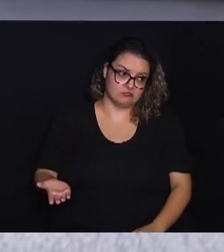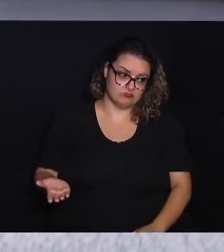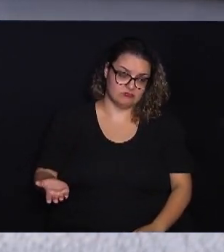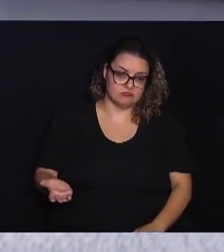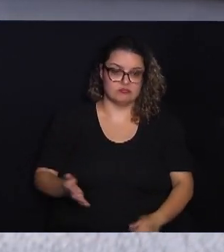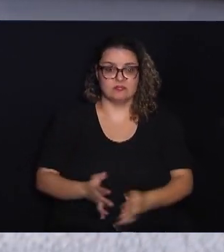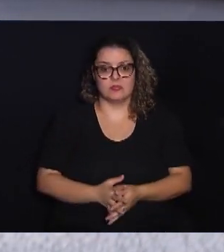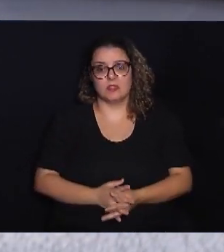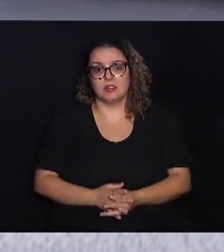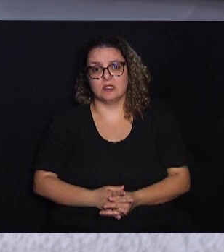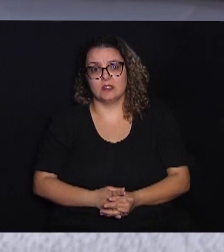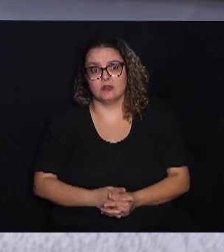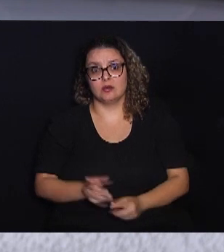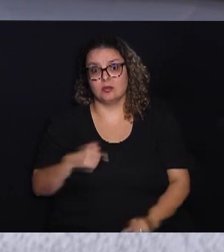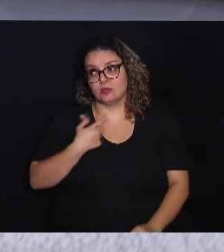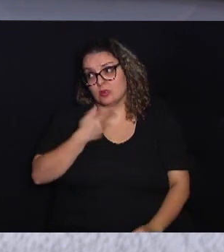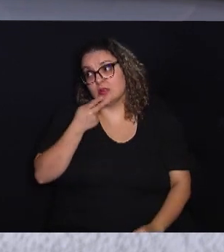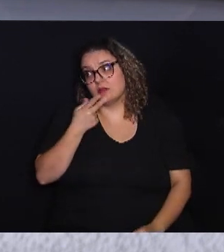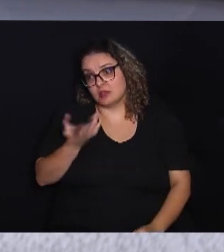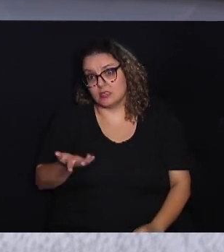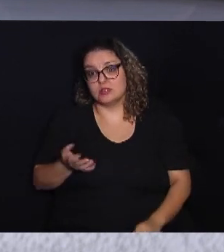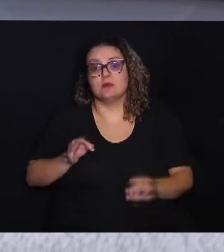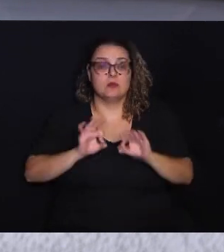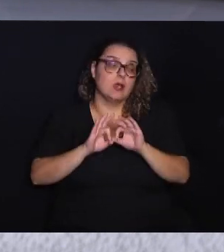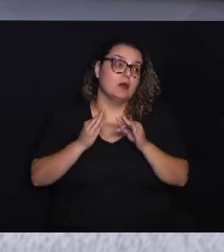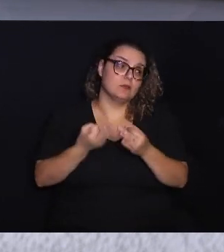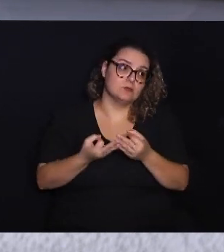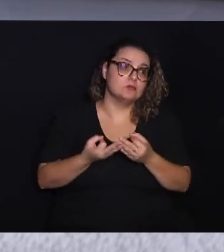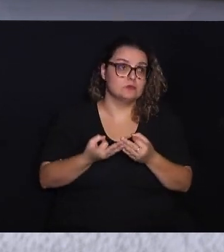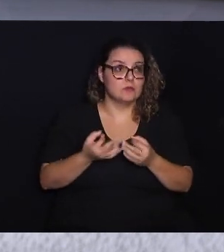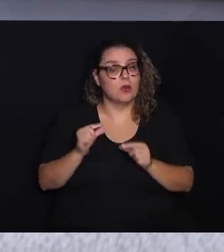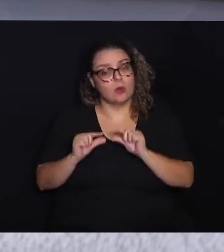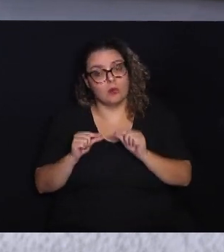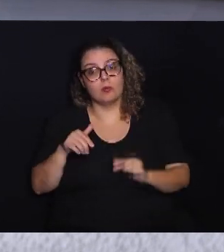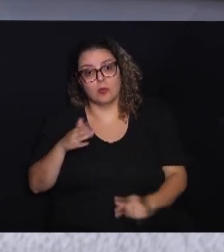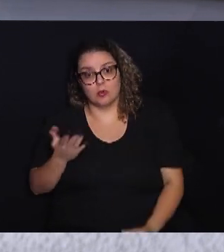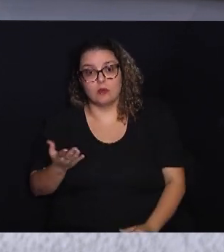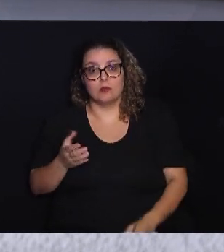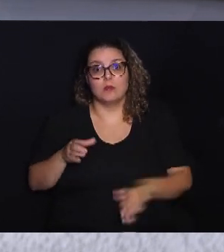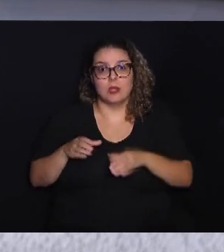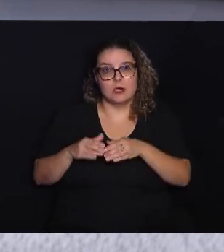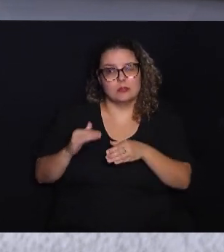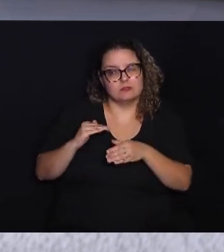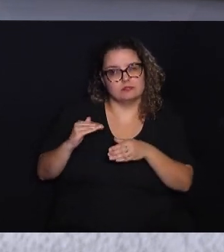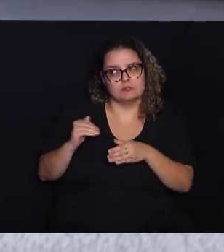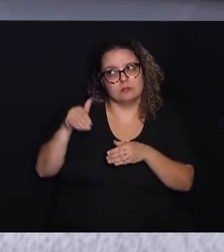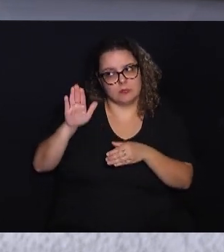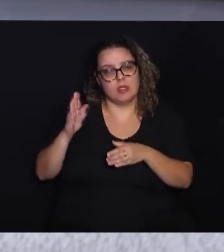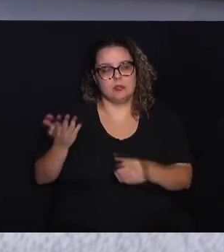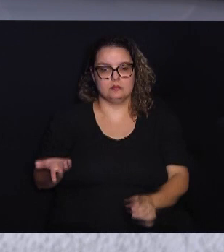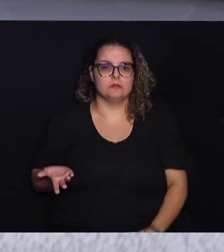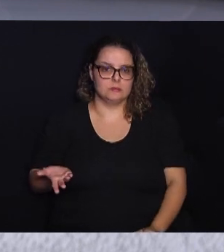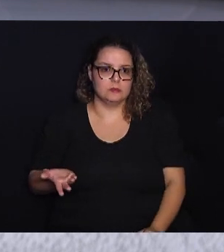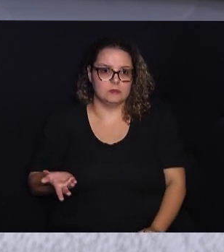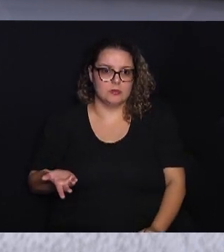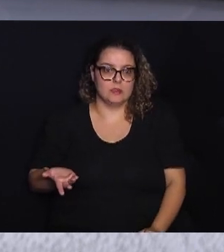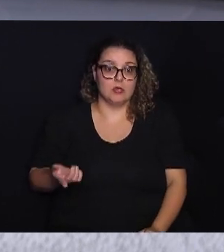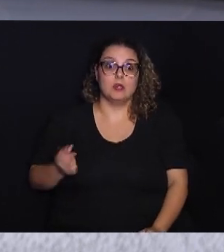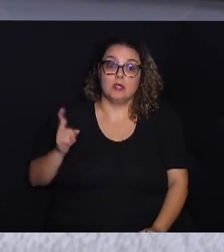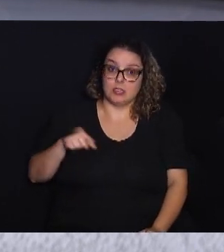né? Então, o que nós estamos falando aqui já é para famílias um pouco mais de classe média para cima, vamos dizer